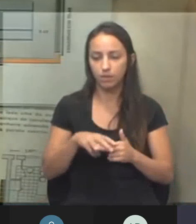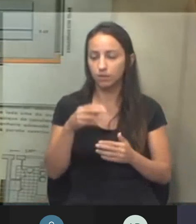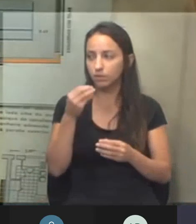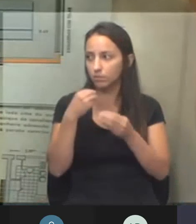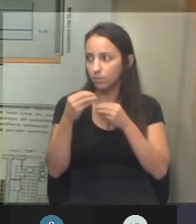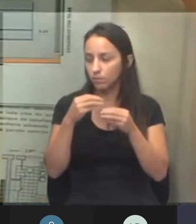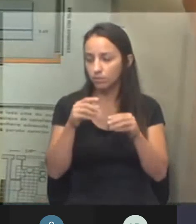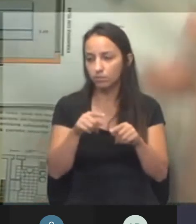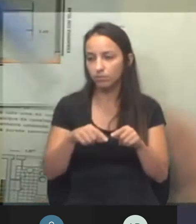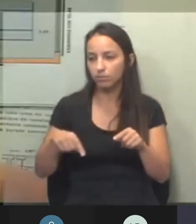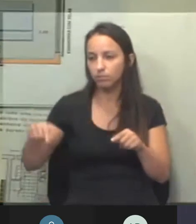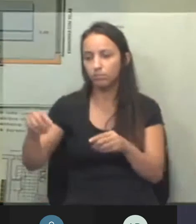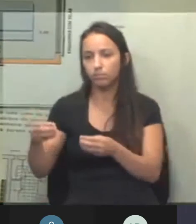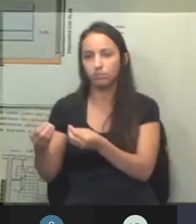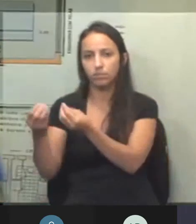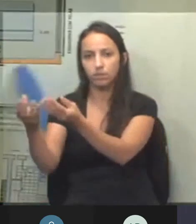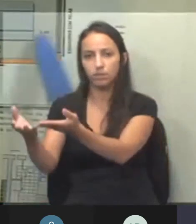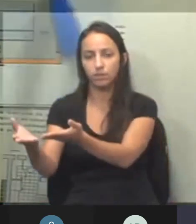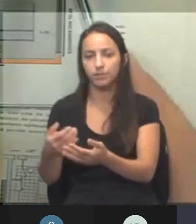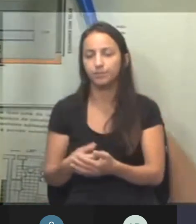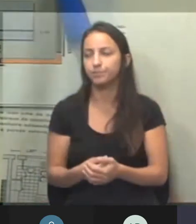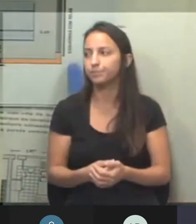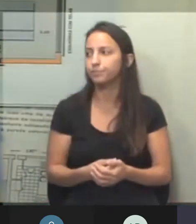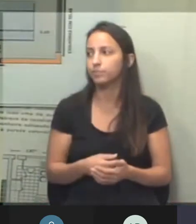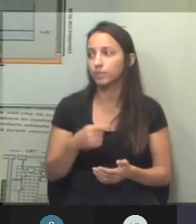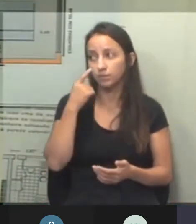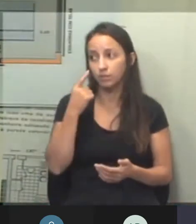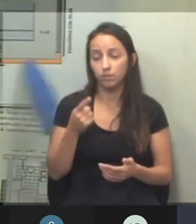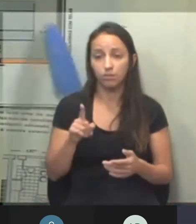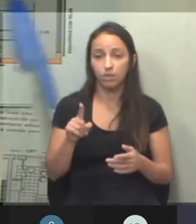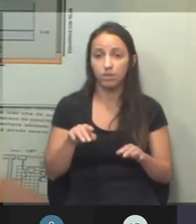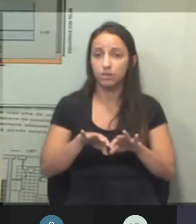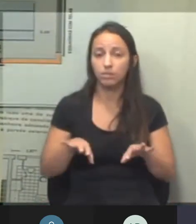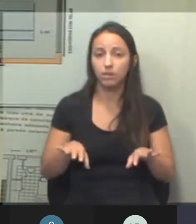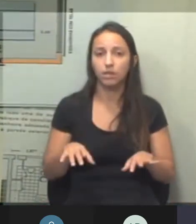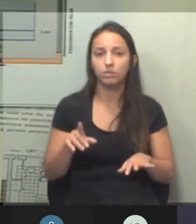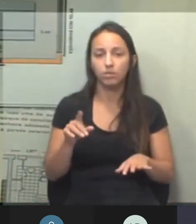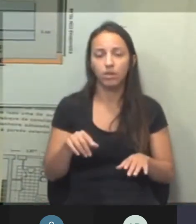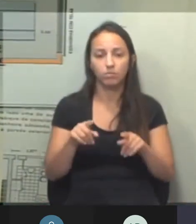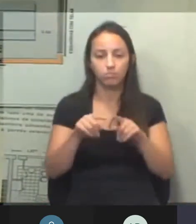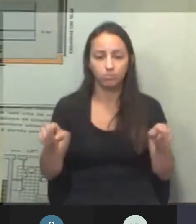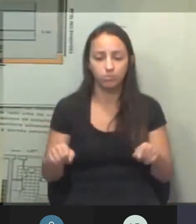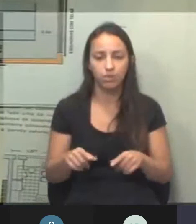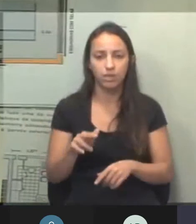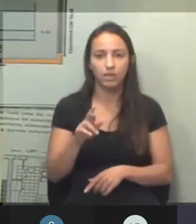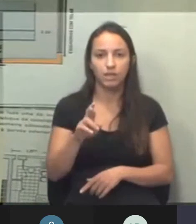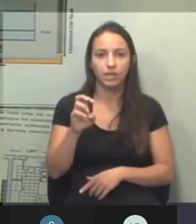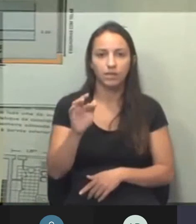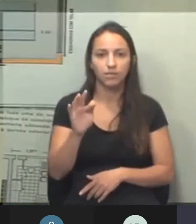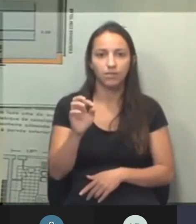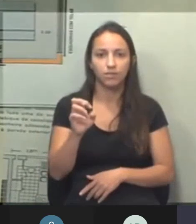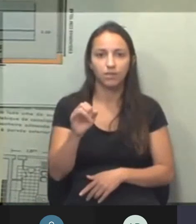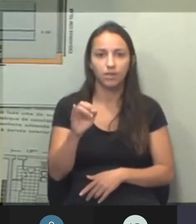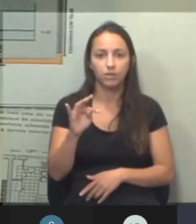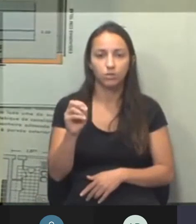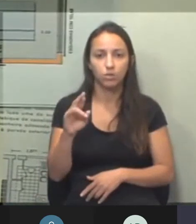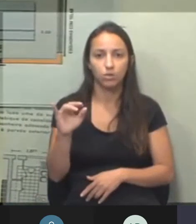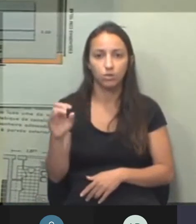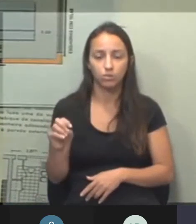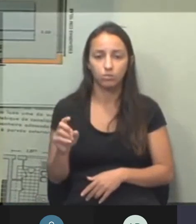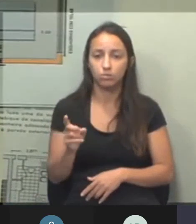alimenta, leva a louça, tá? Aqui é um ambiente separado, é um refeitório mesmo, não está integrado